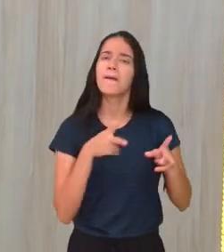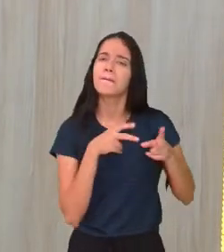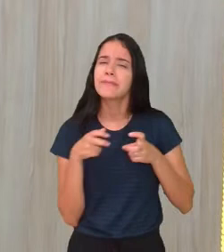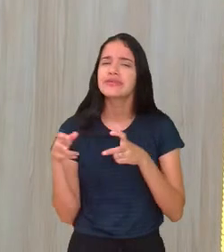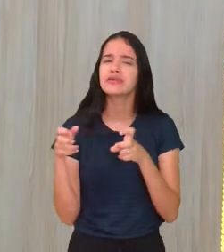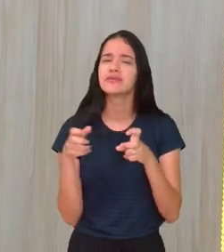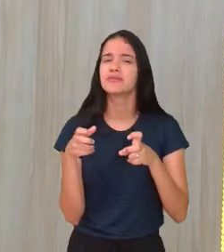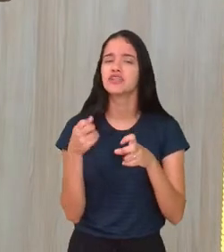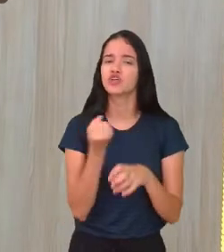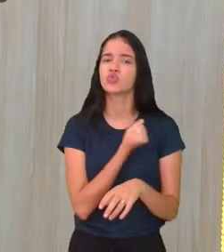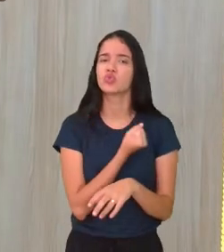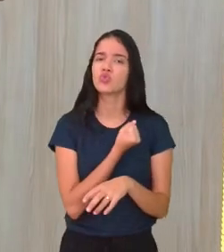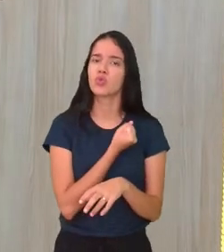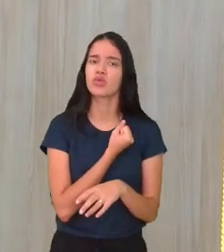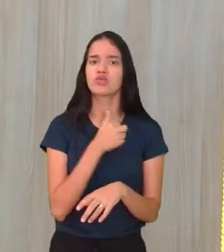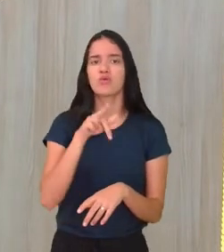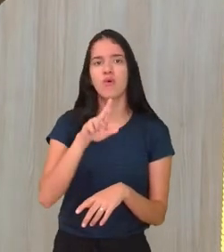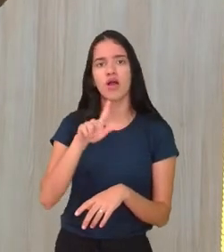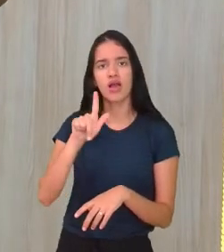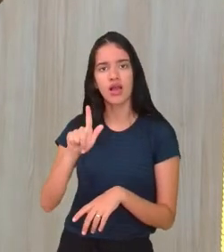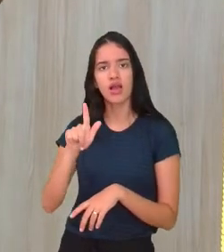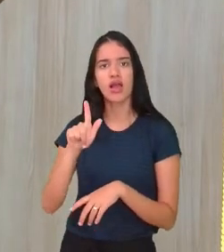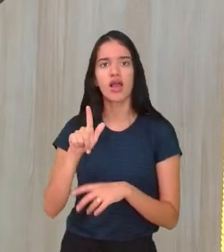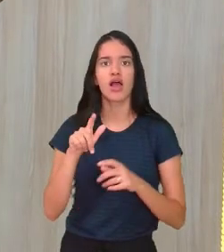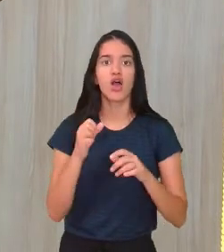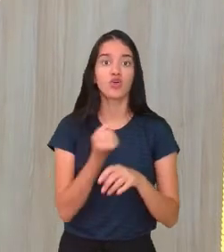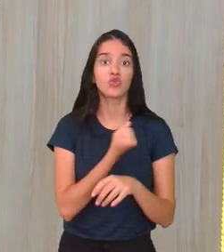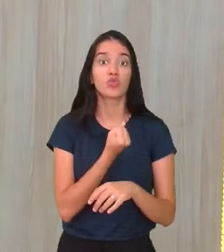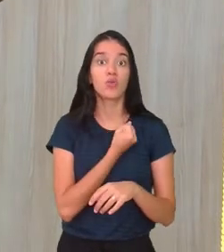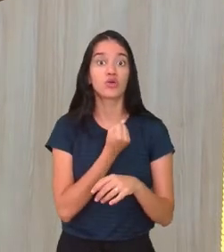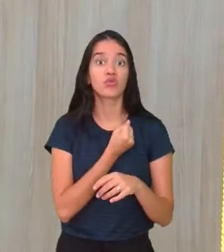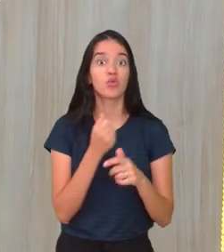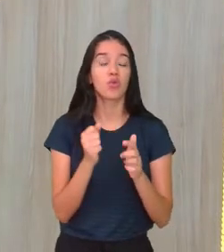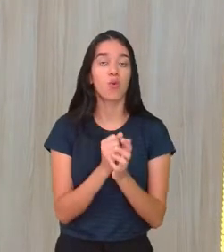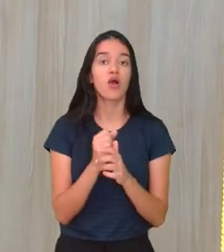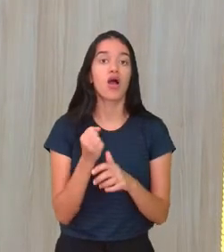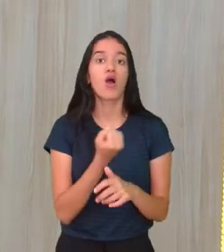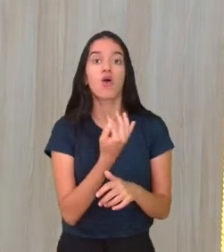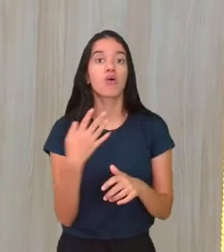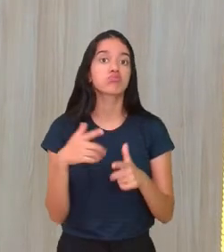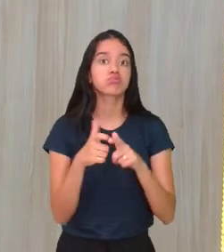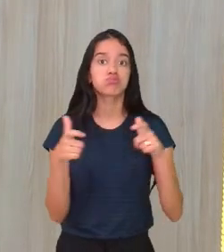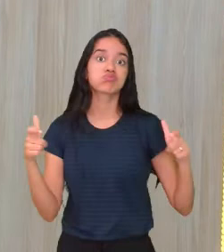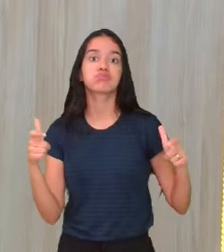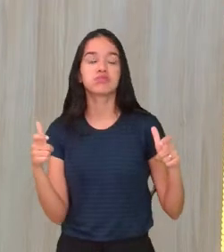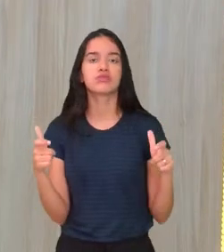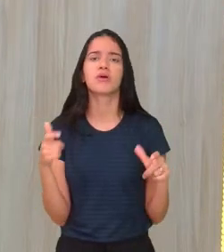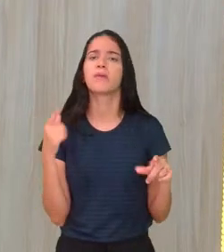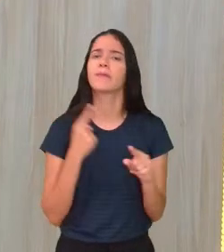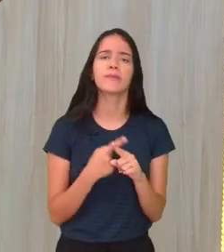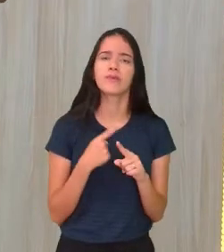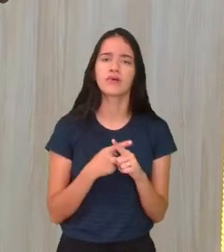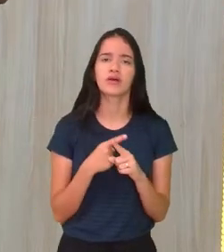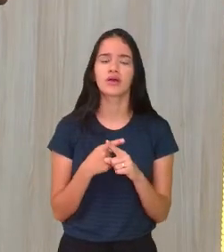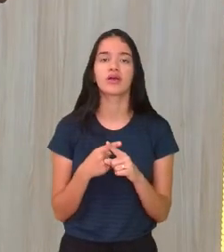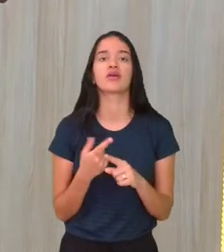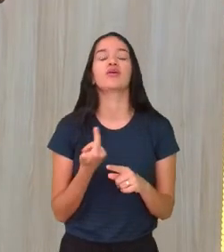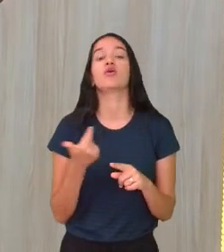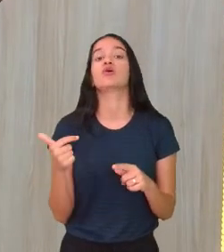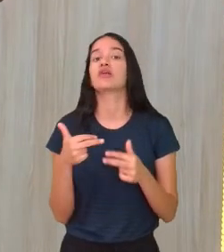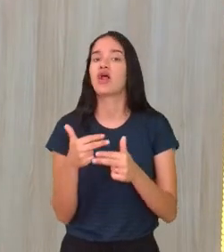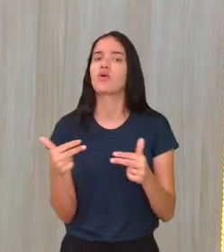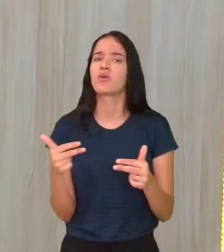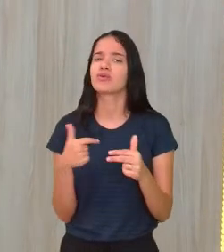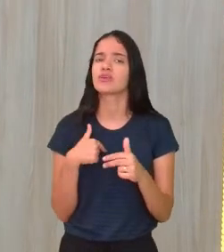deles é uma quantidade maior de números do que o meu RG, por exemplo, certo? Outra coisa